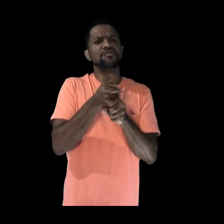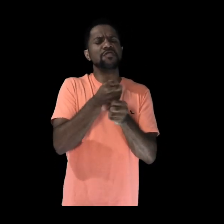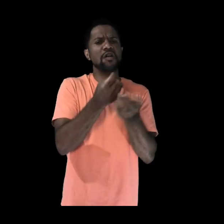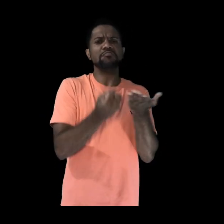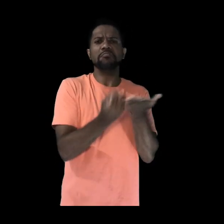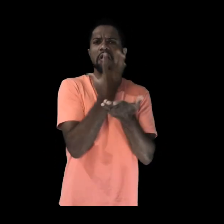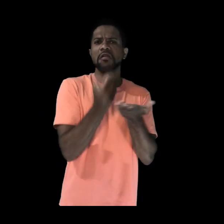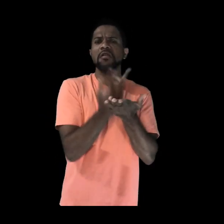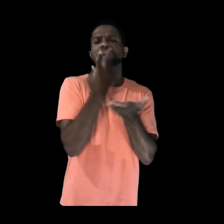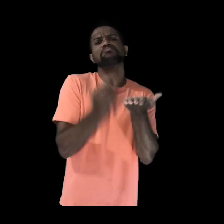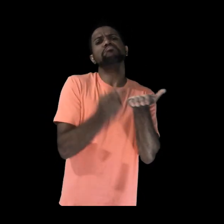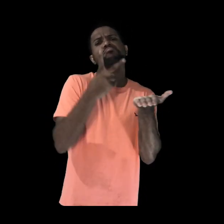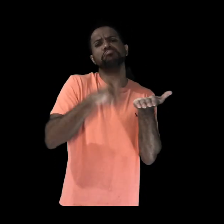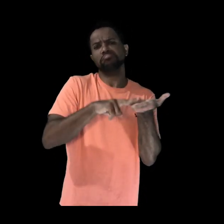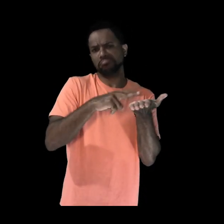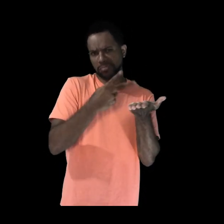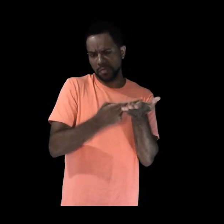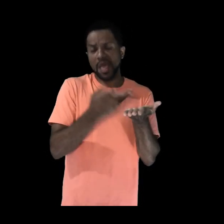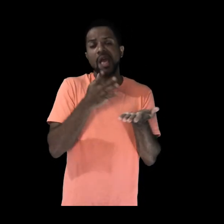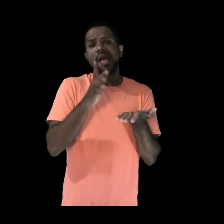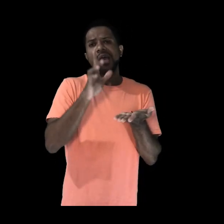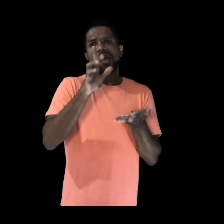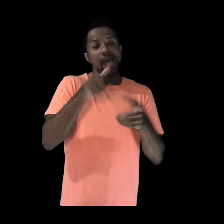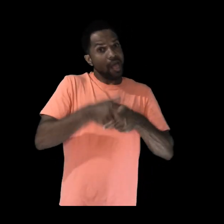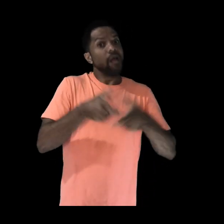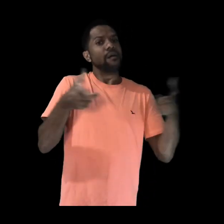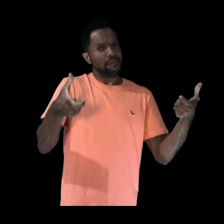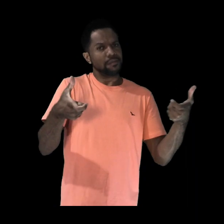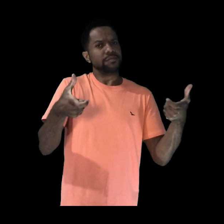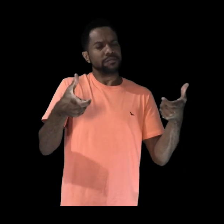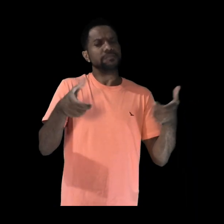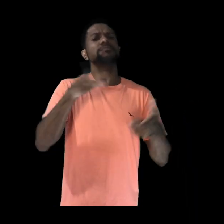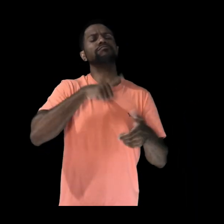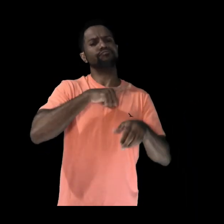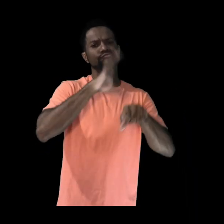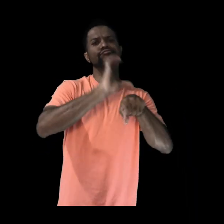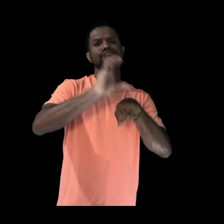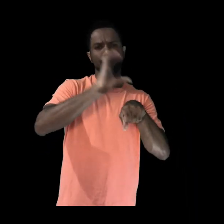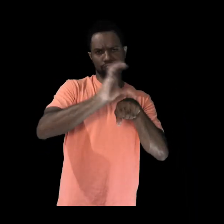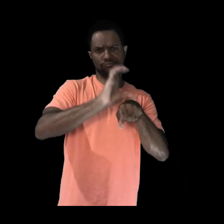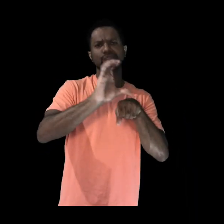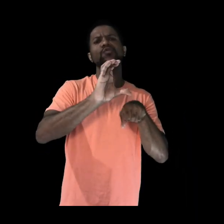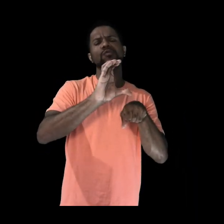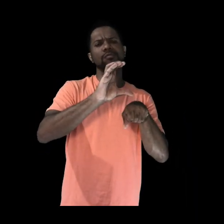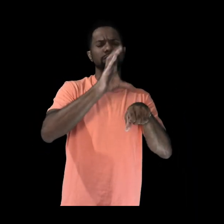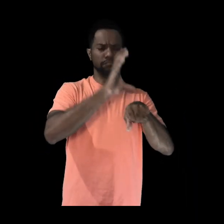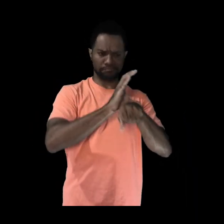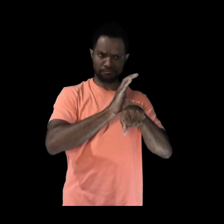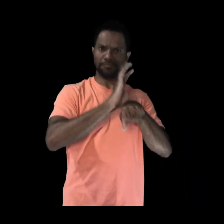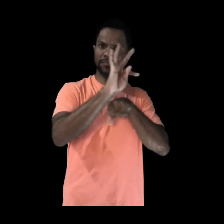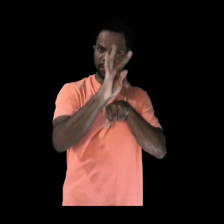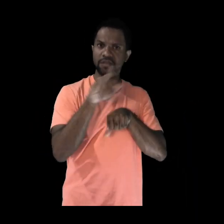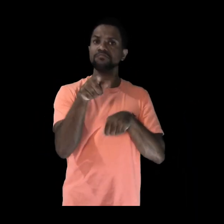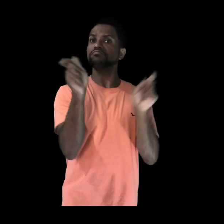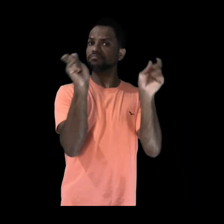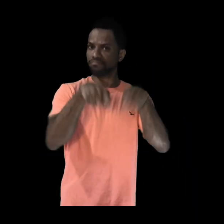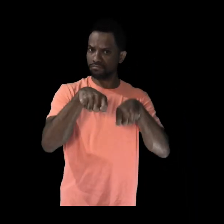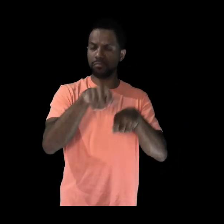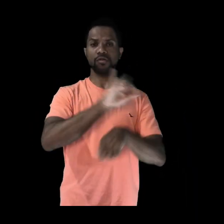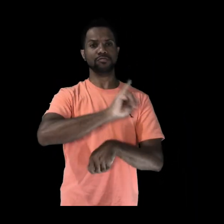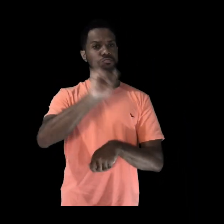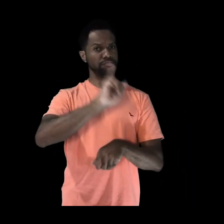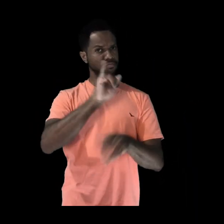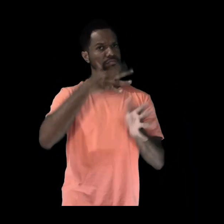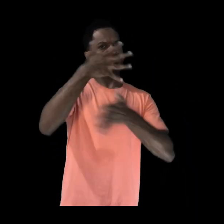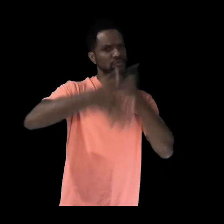revisão, edição de tradução. Então, é uma formação um pouco mais ampla. E tem os cursos a nível técnico, que você pode ser